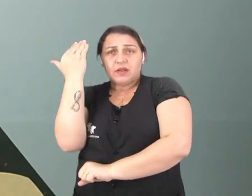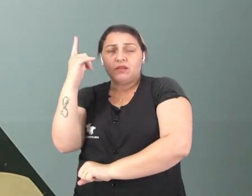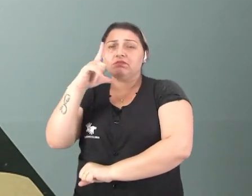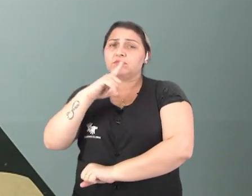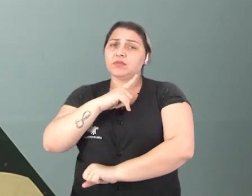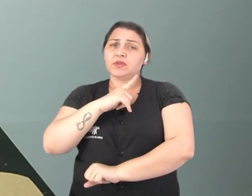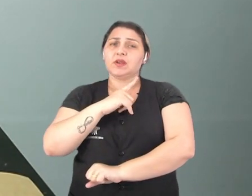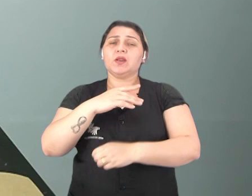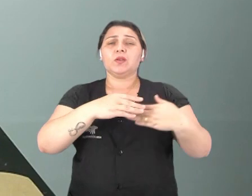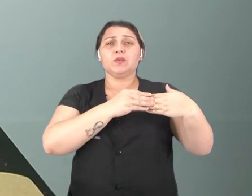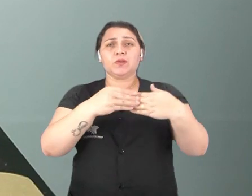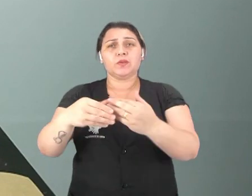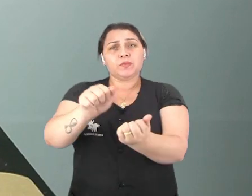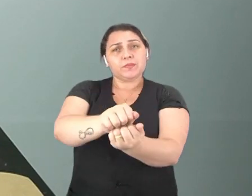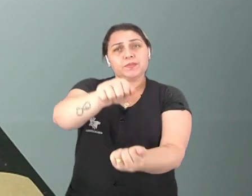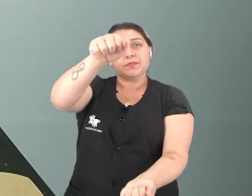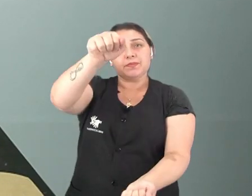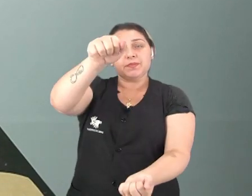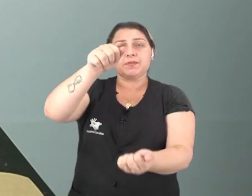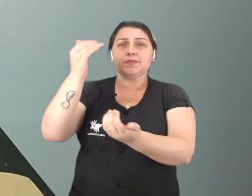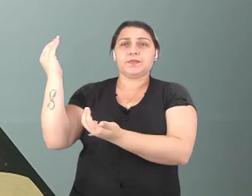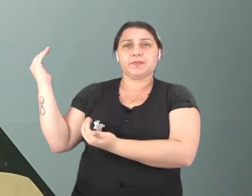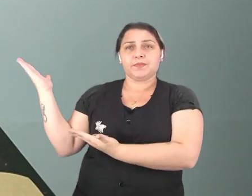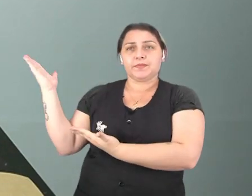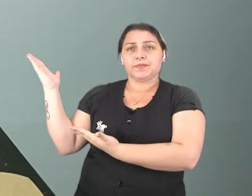para vocês este cartaz.